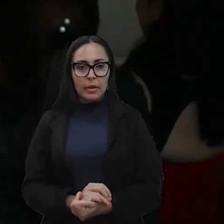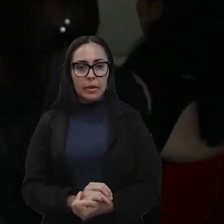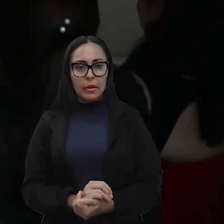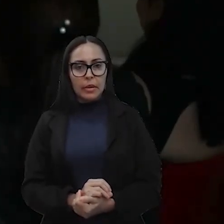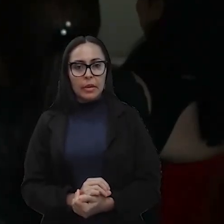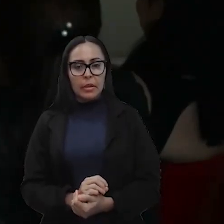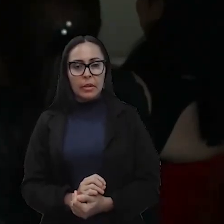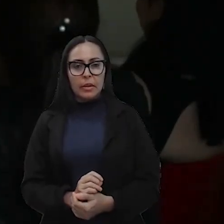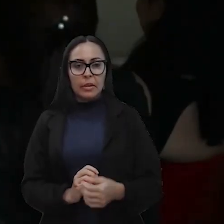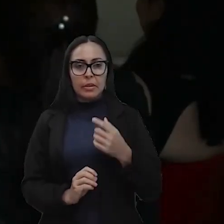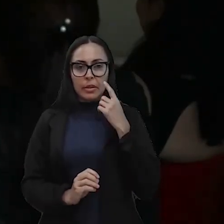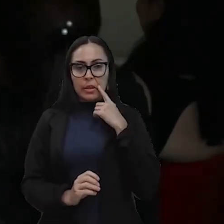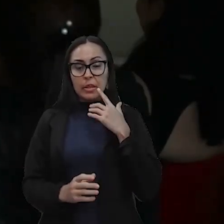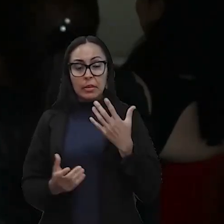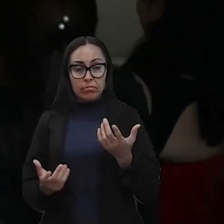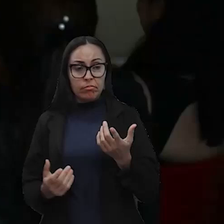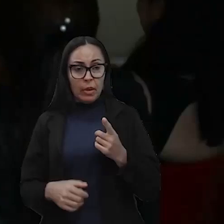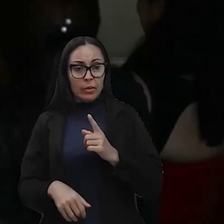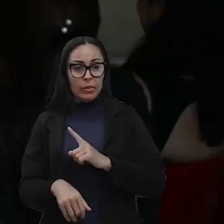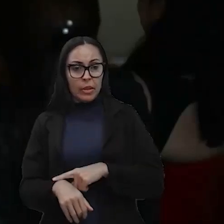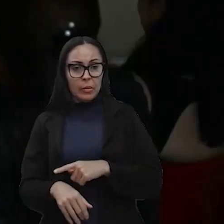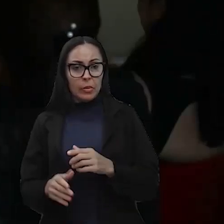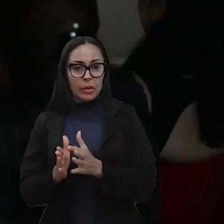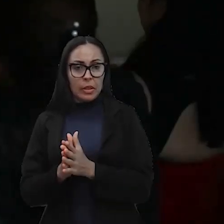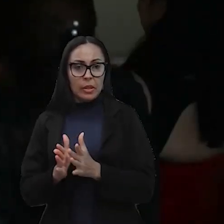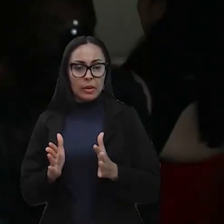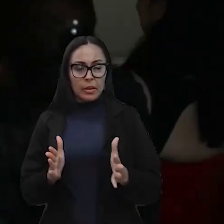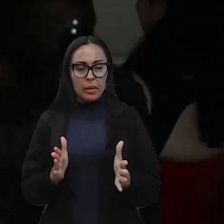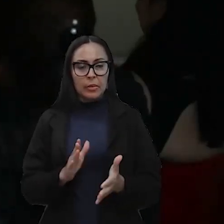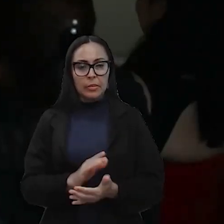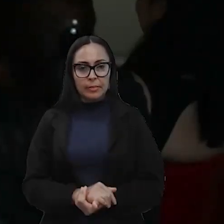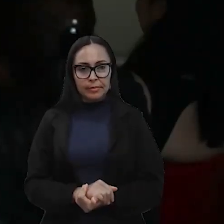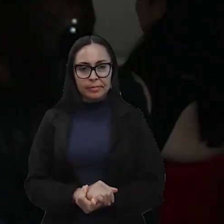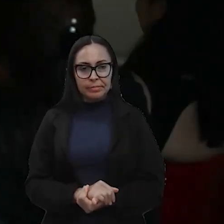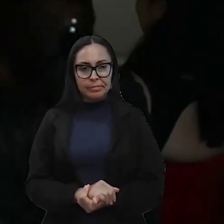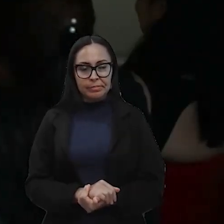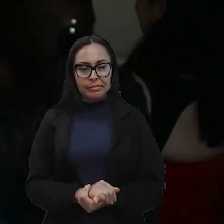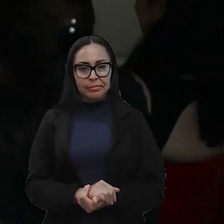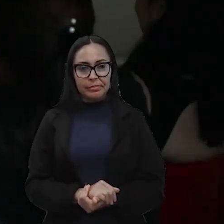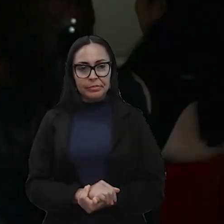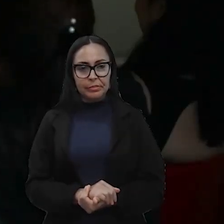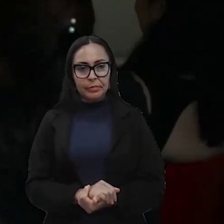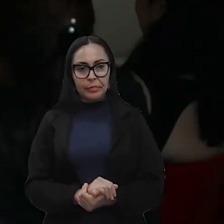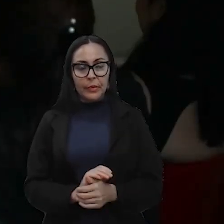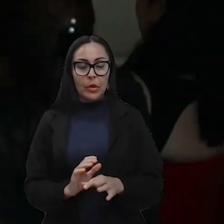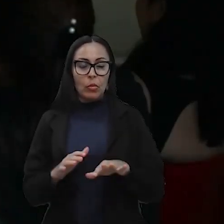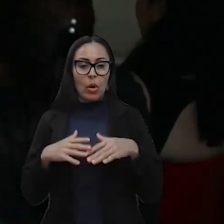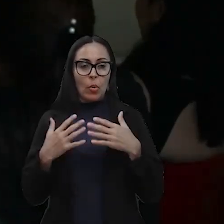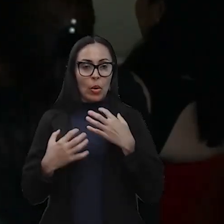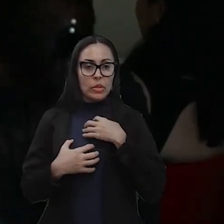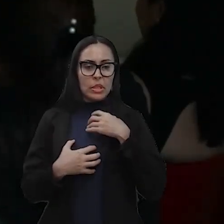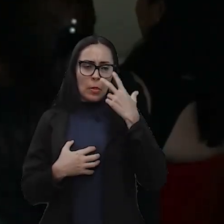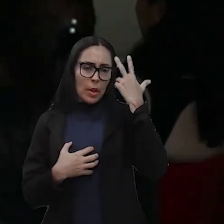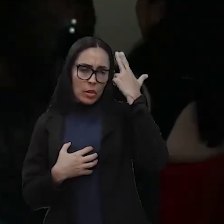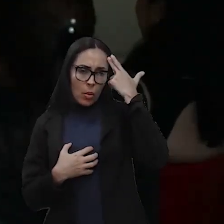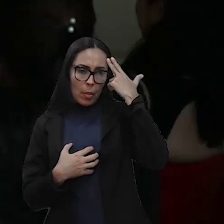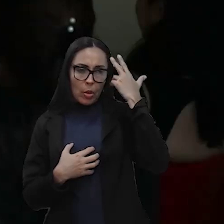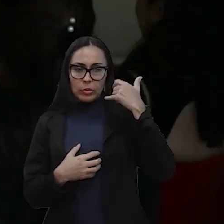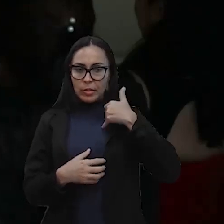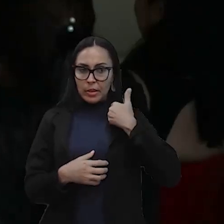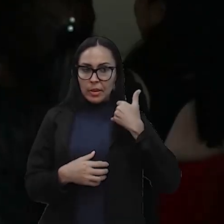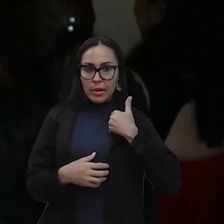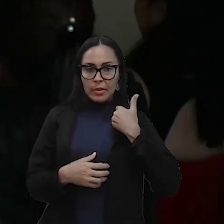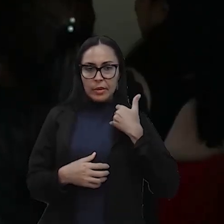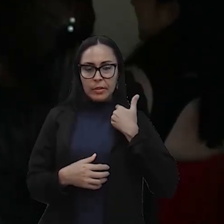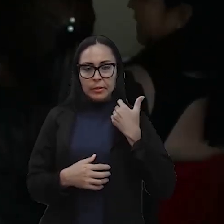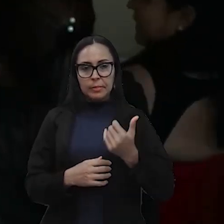deles mesmo e a gente não tem muito o que fazer, certo? Quais são os sintomas mais comuns dessa idade? Olha os celulares, tudo apontando